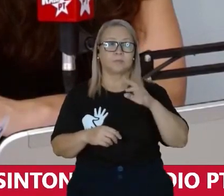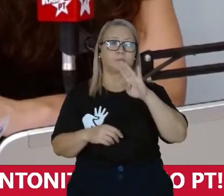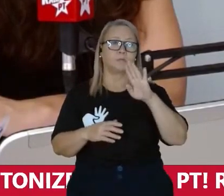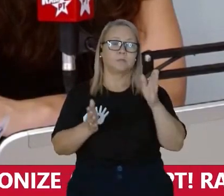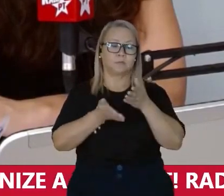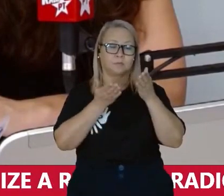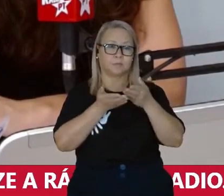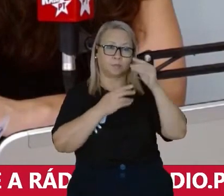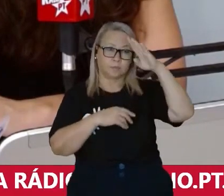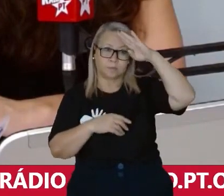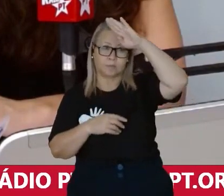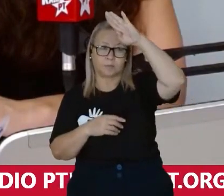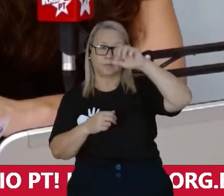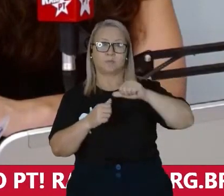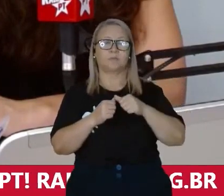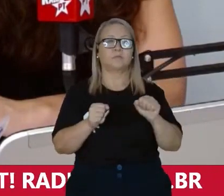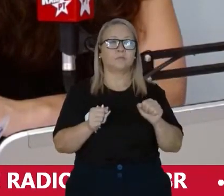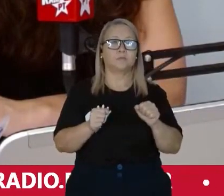influenciadores bolsonaristas estão lá